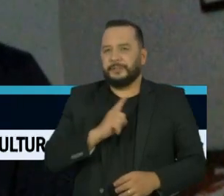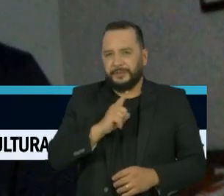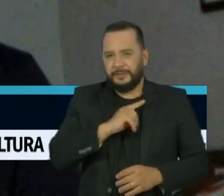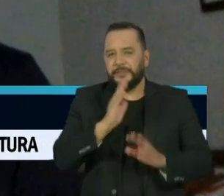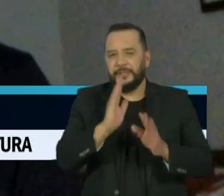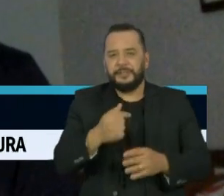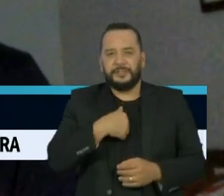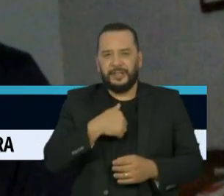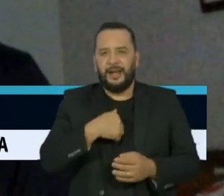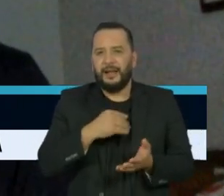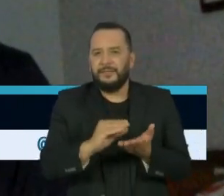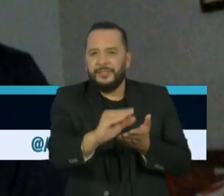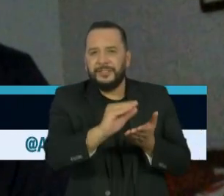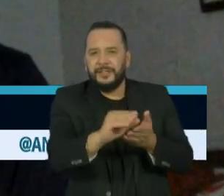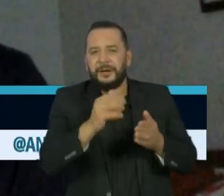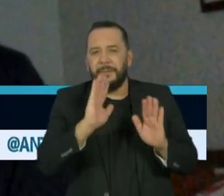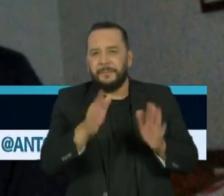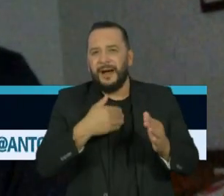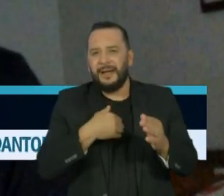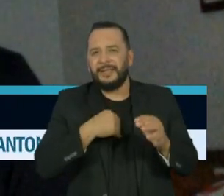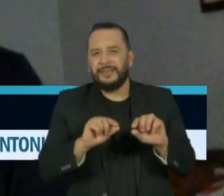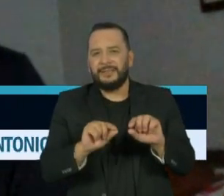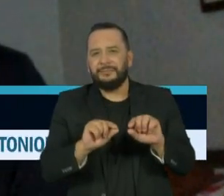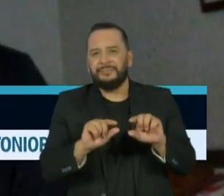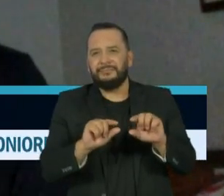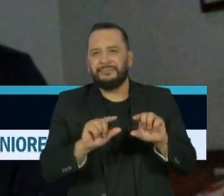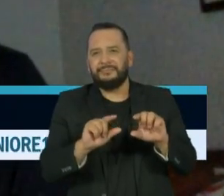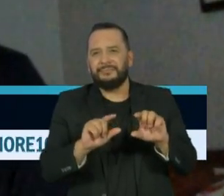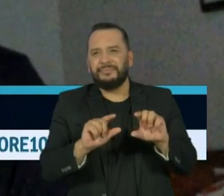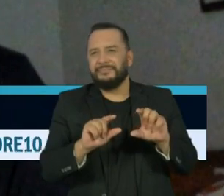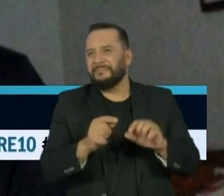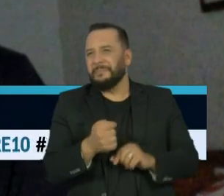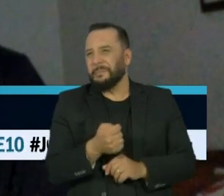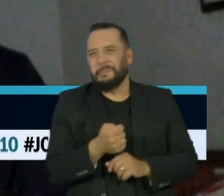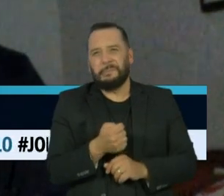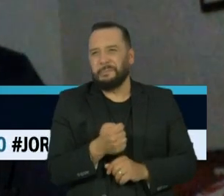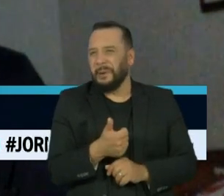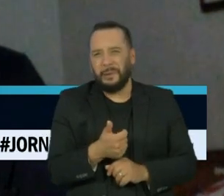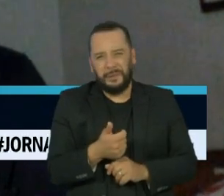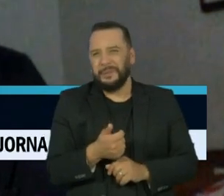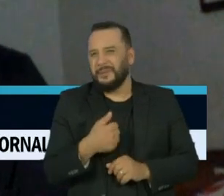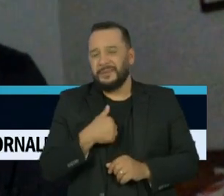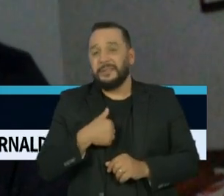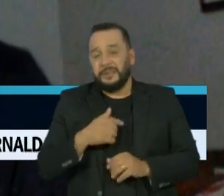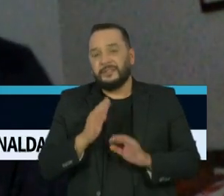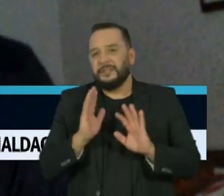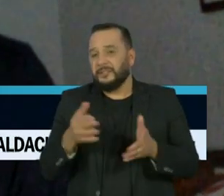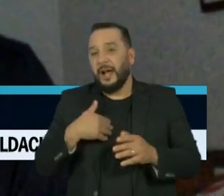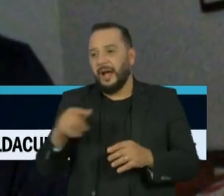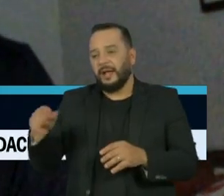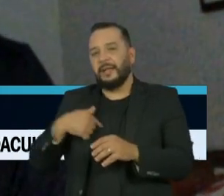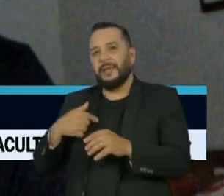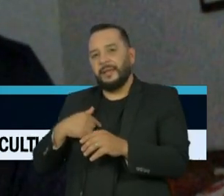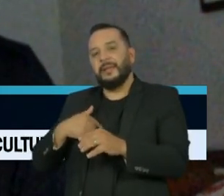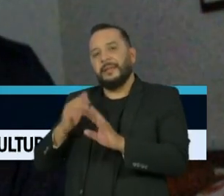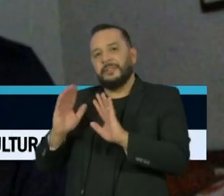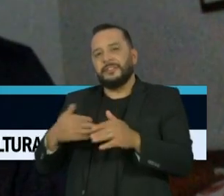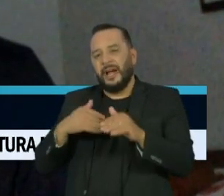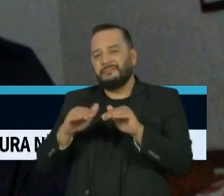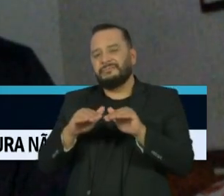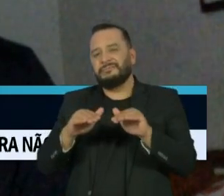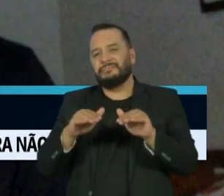muito pouquinho, muito pouco mesmo, assim, era uma coisa que não tinha nem como comparar a renda variável com a fixa,